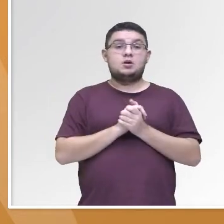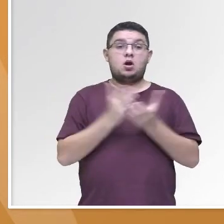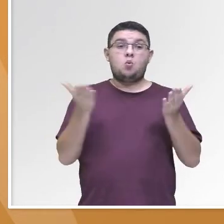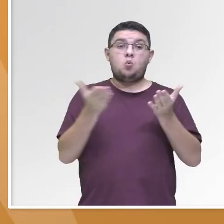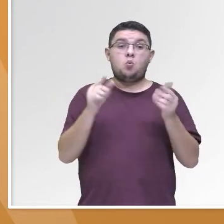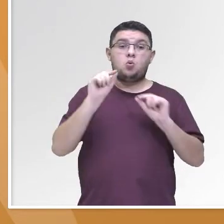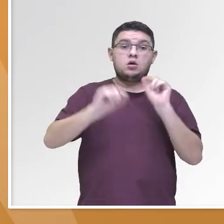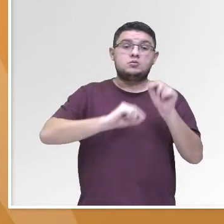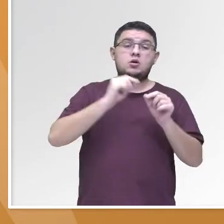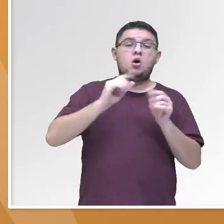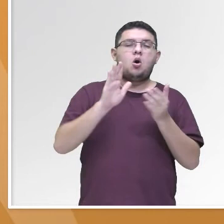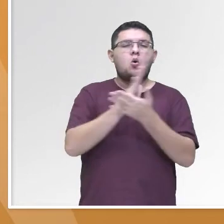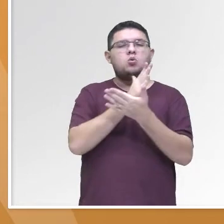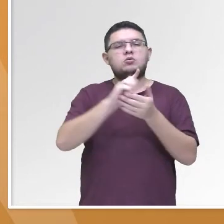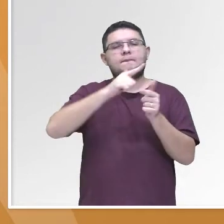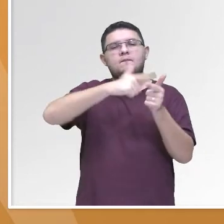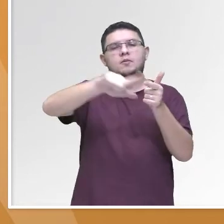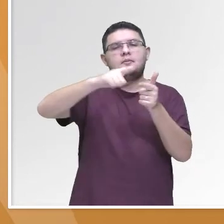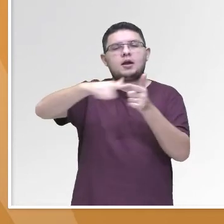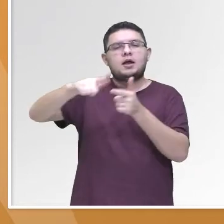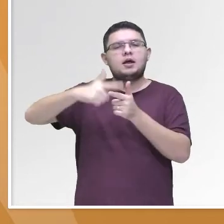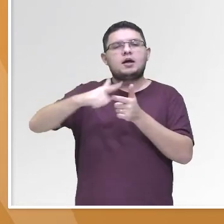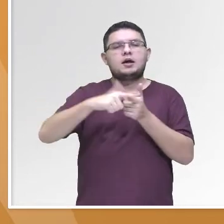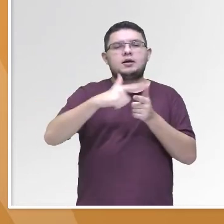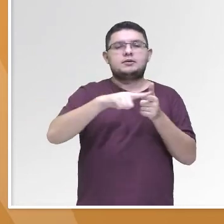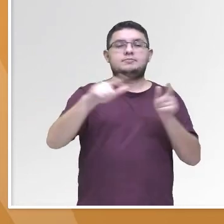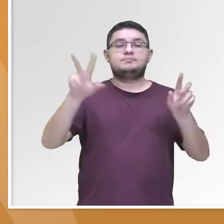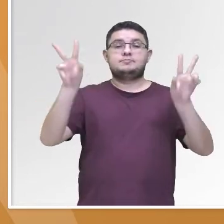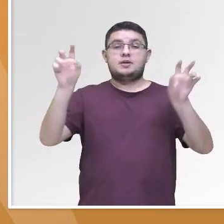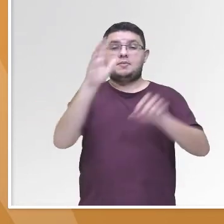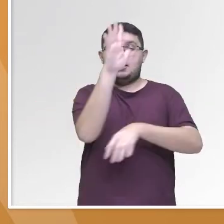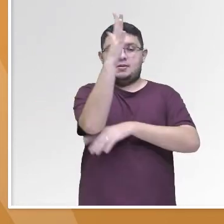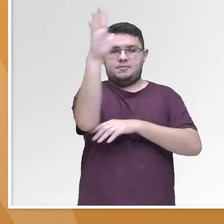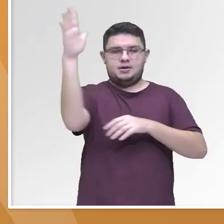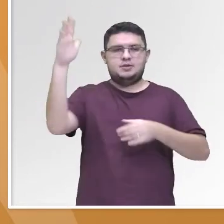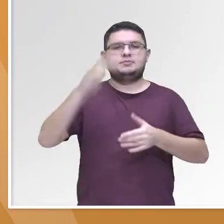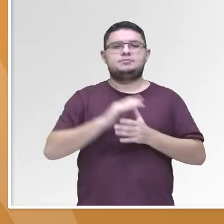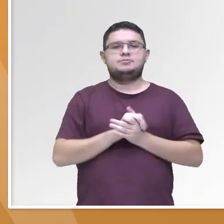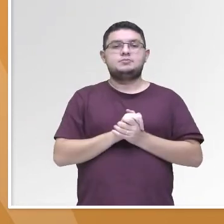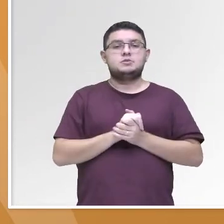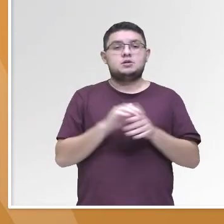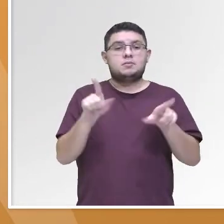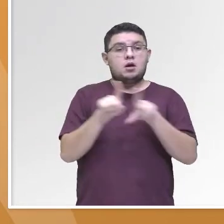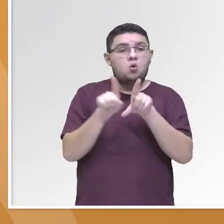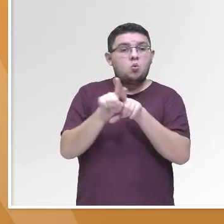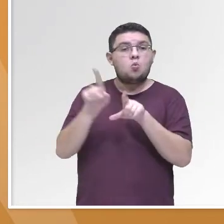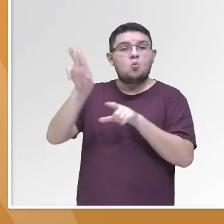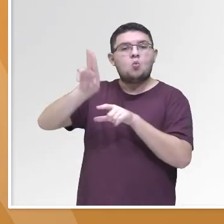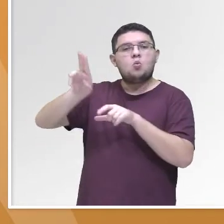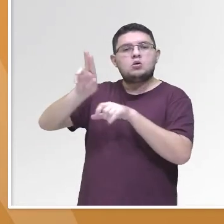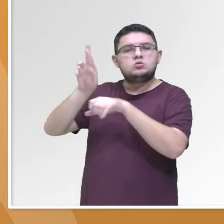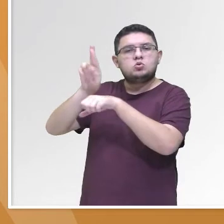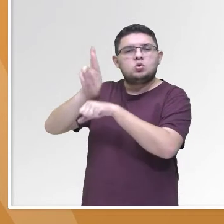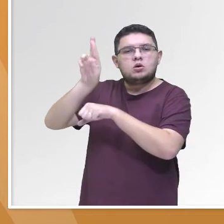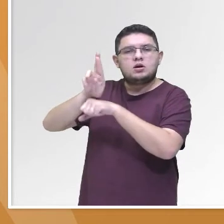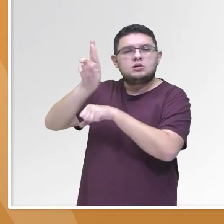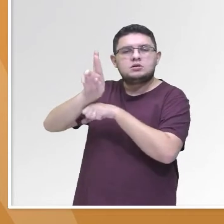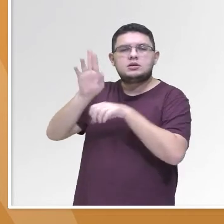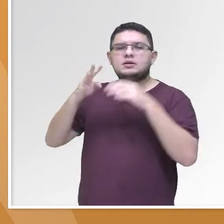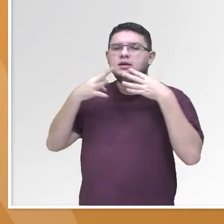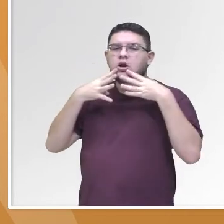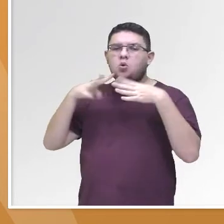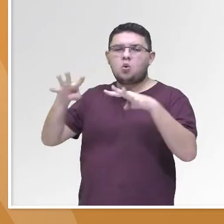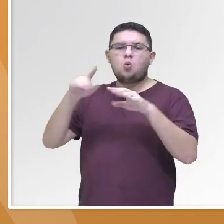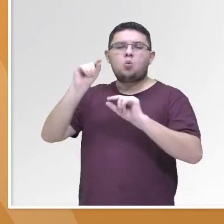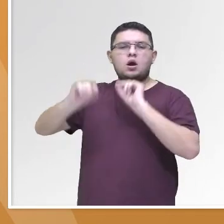Aí eu coloquei algumas informações para vocês, né, sobre o uso dos recursos naturais, né, que são aqueles provenientes ali